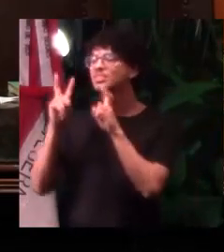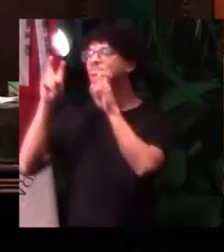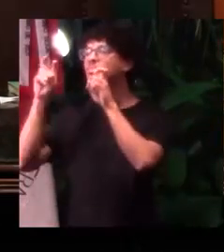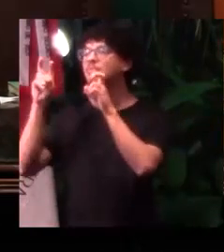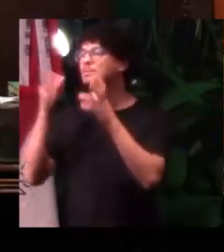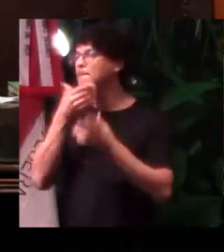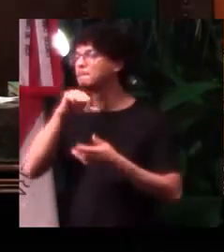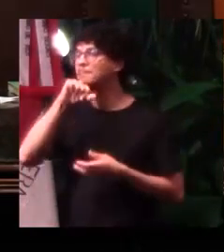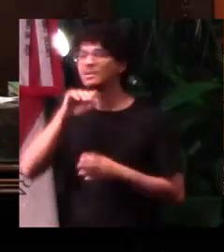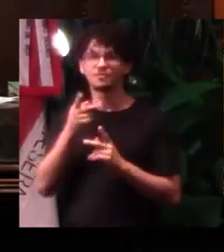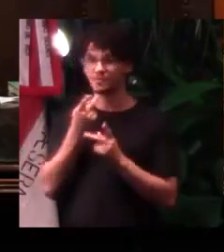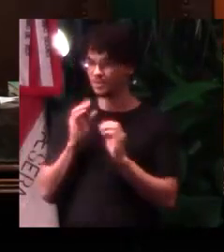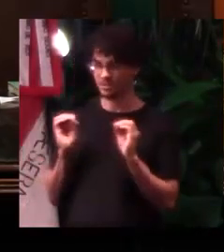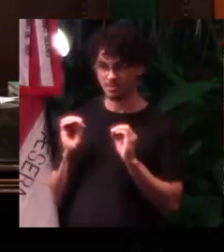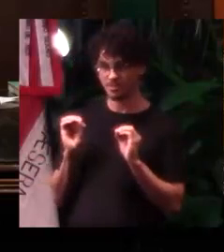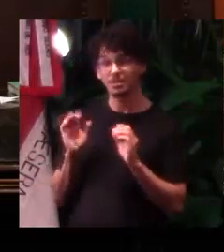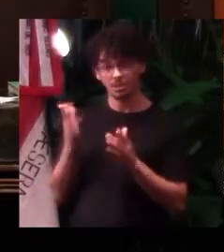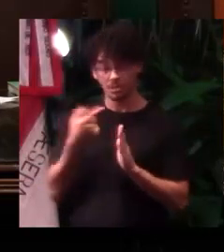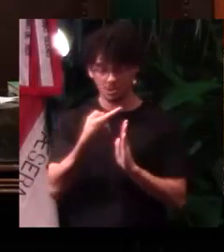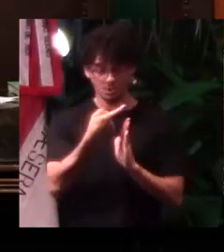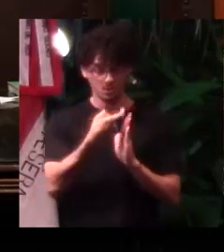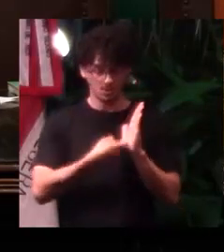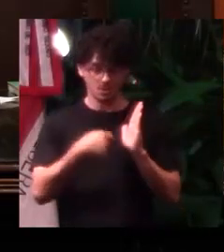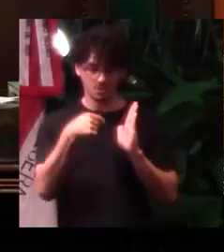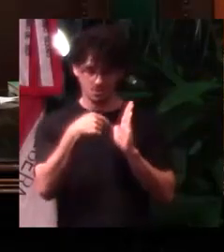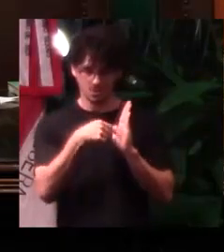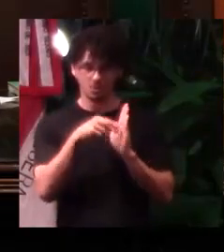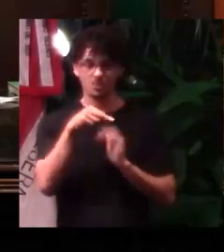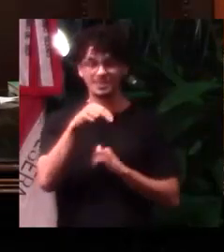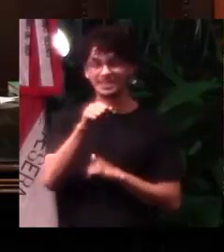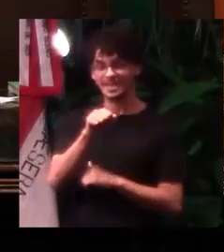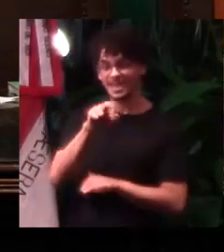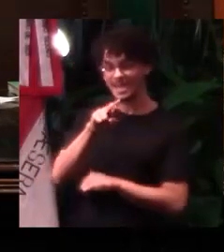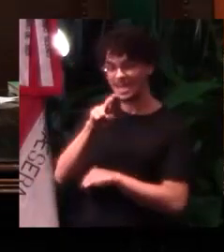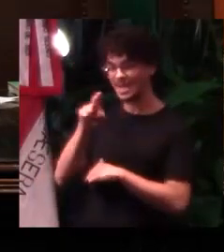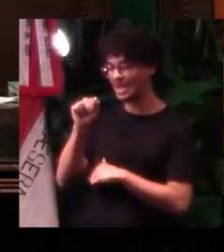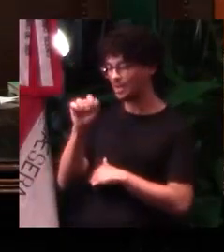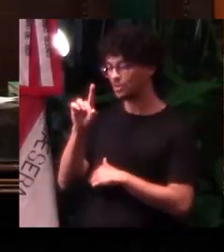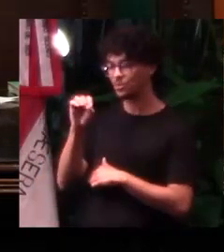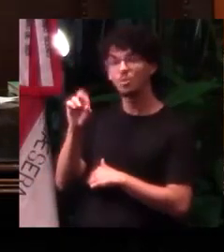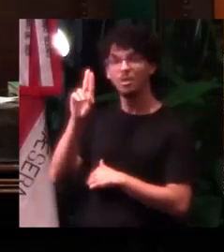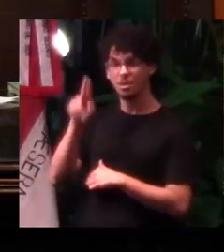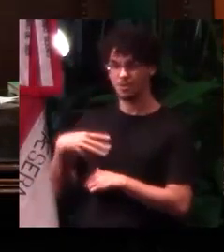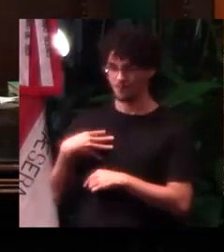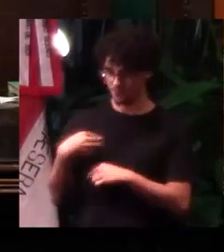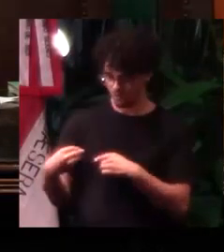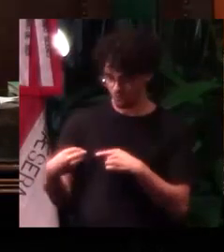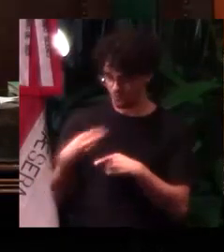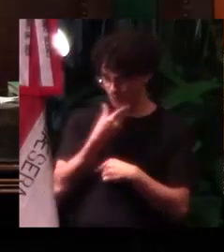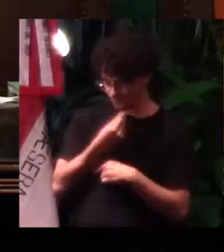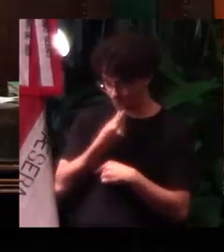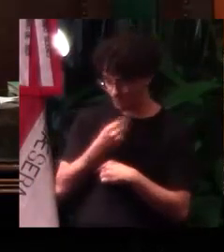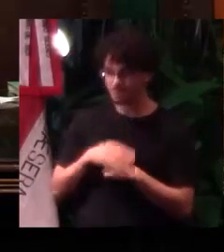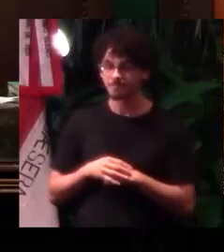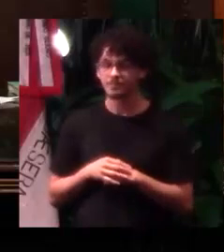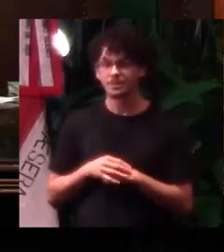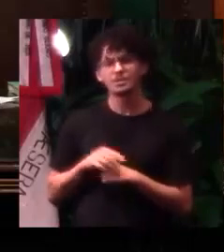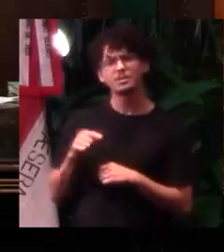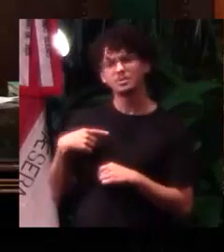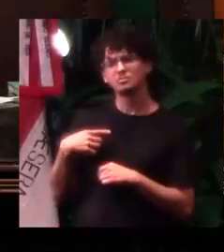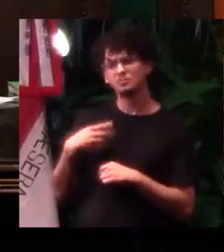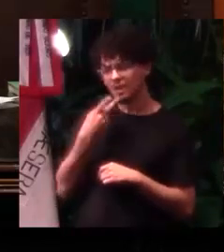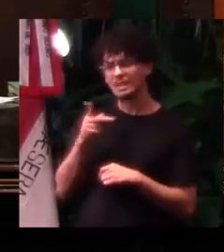narrador dizer, o narrador é o filho, o narrador dizer que ele estava sempre presente,